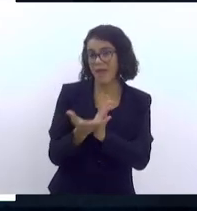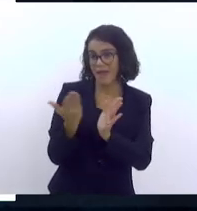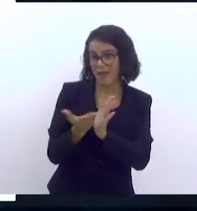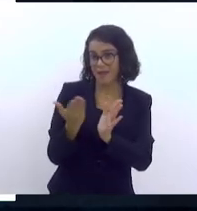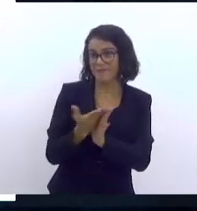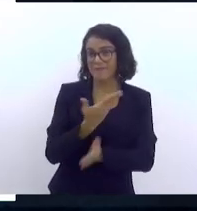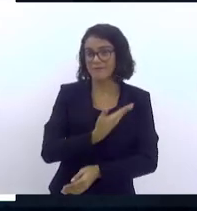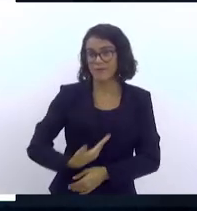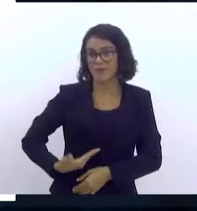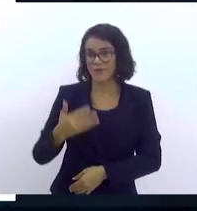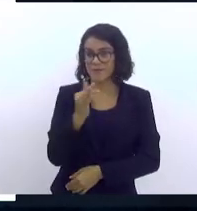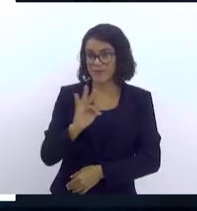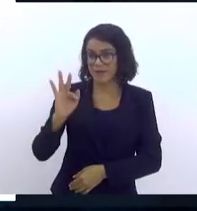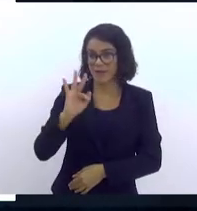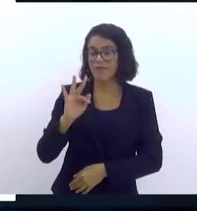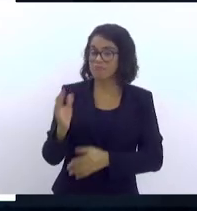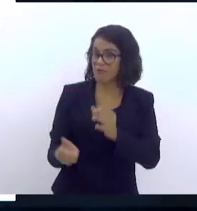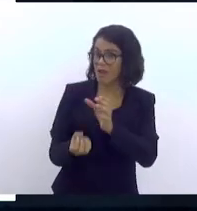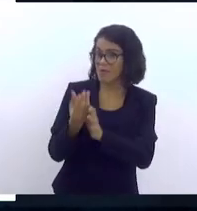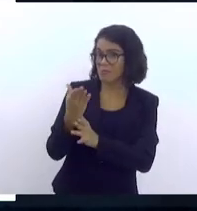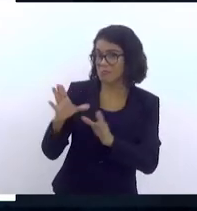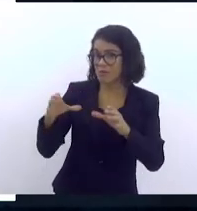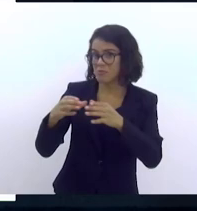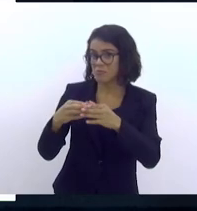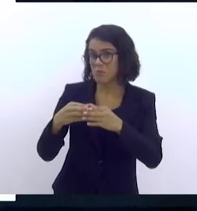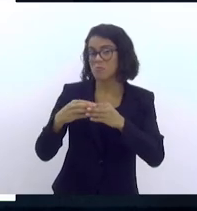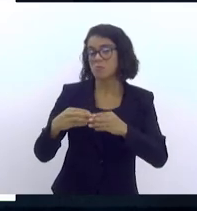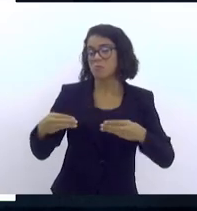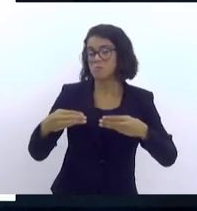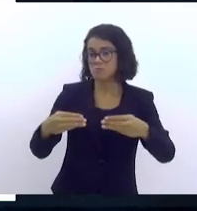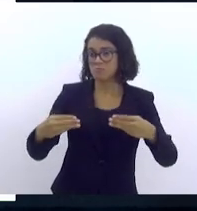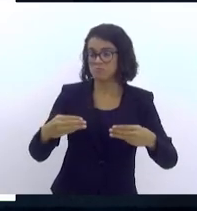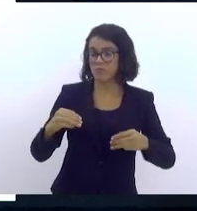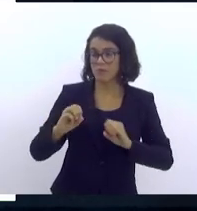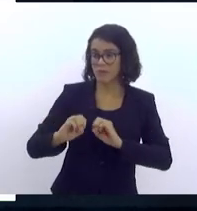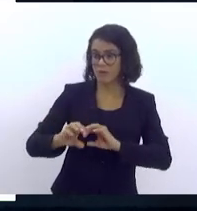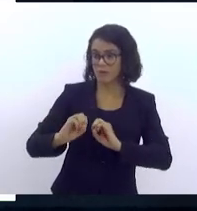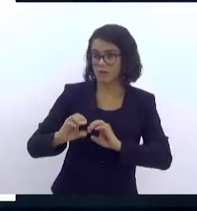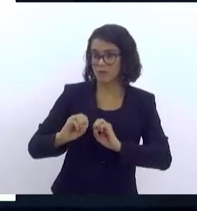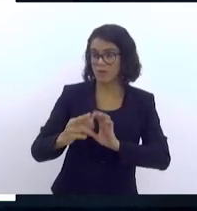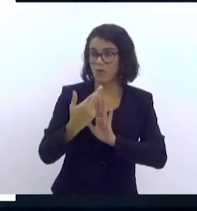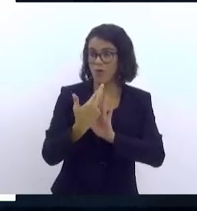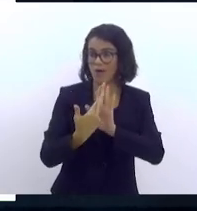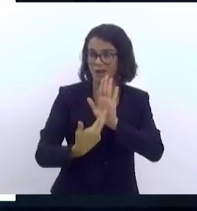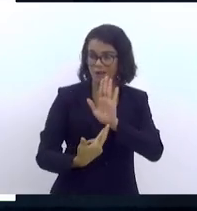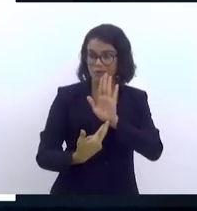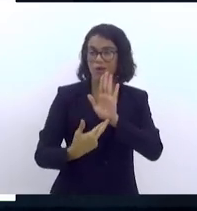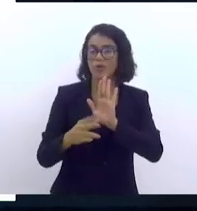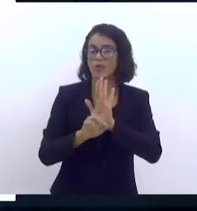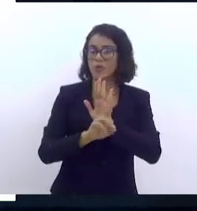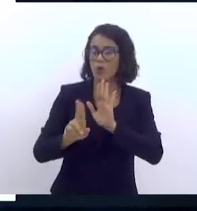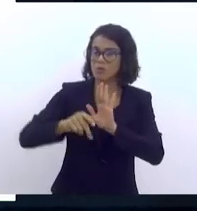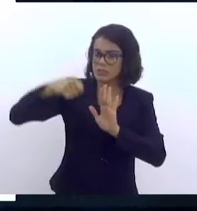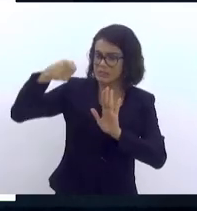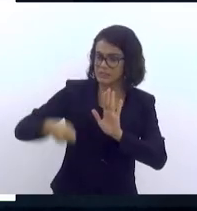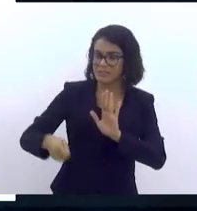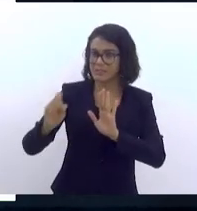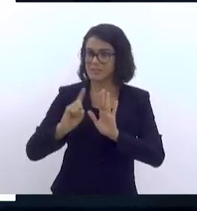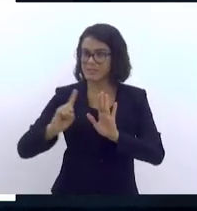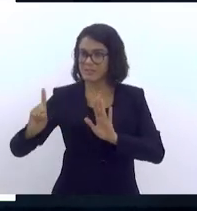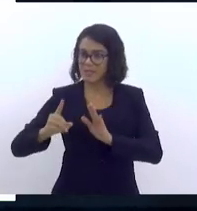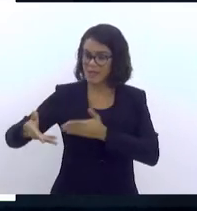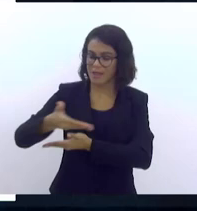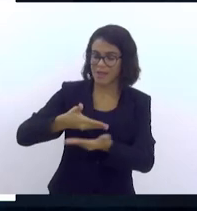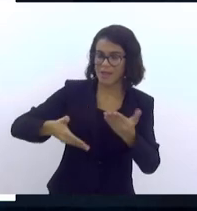que foi elaborado por esse grupo de trabalho do Ministério da Educação o relatório que se chama o extremismo de direito entre